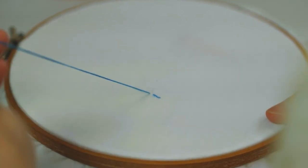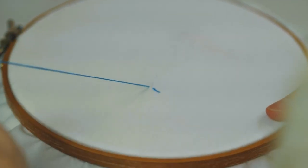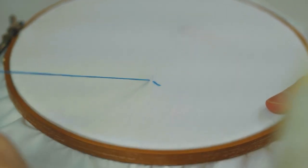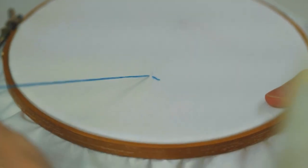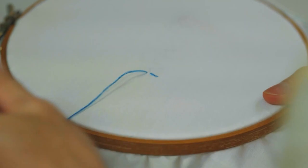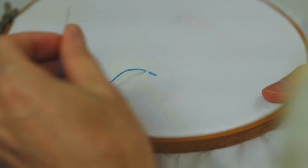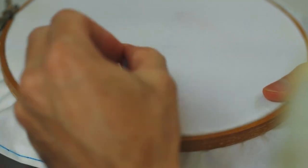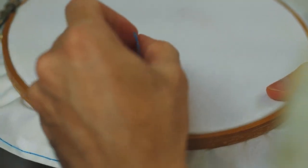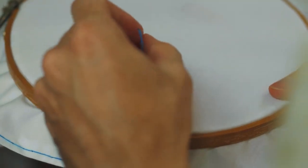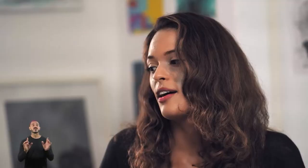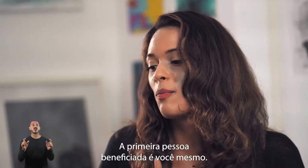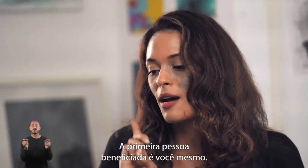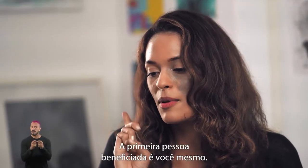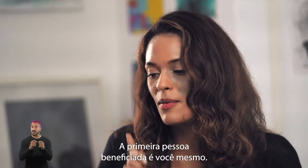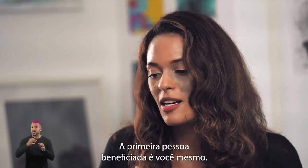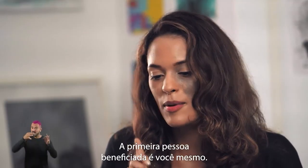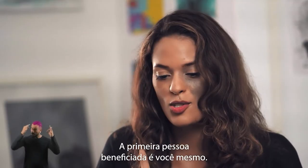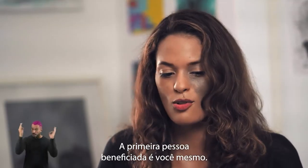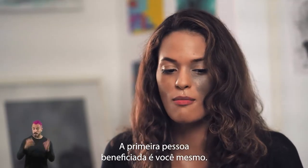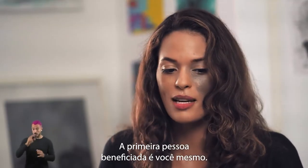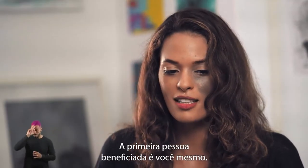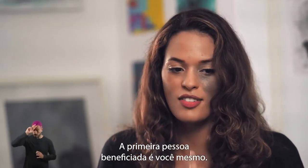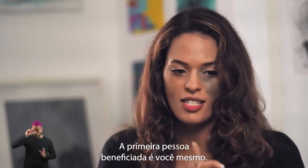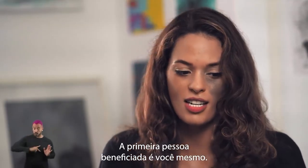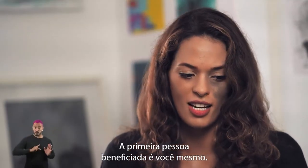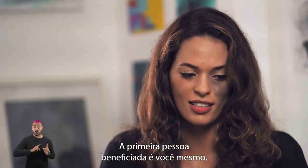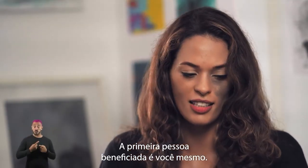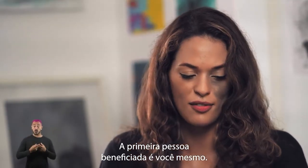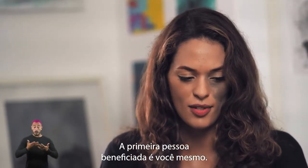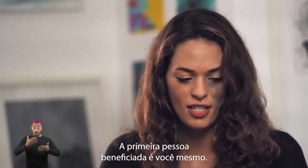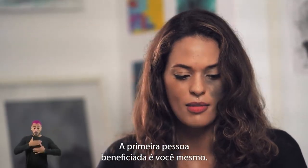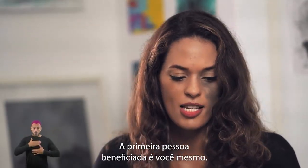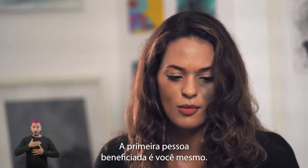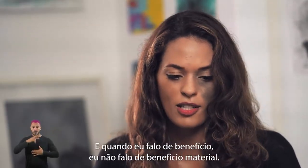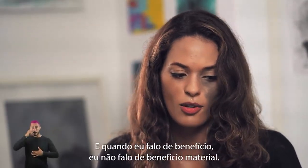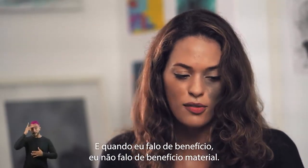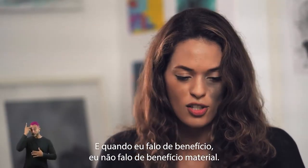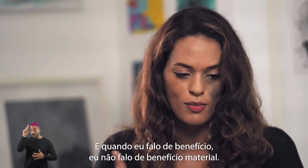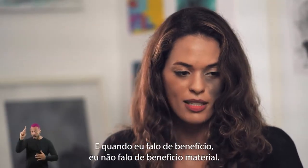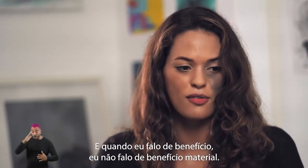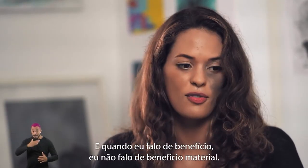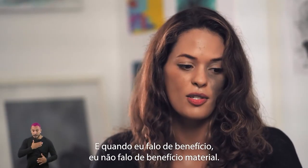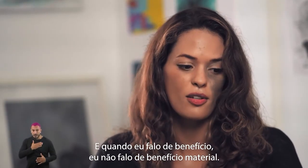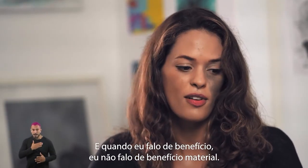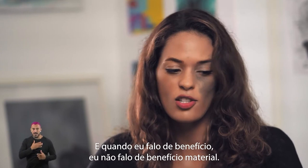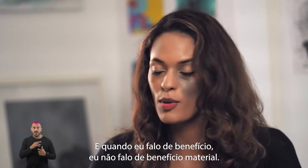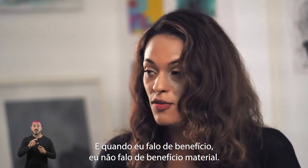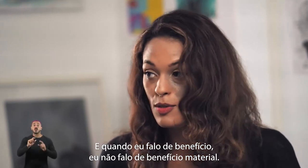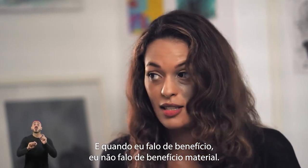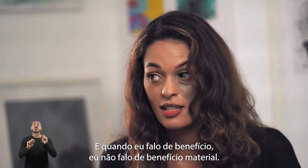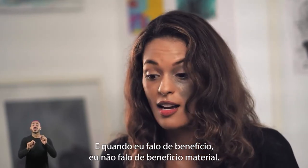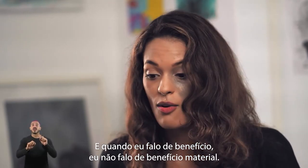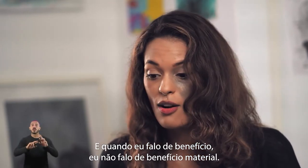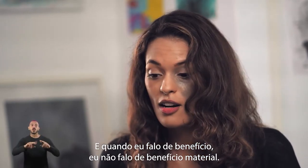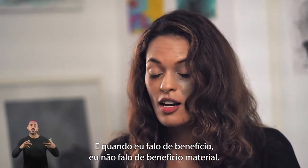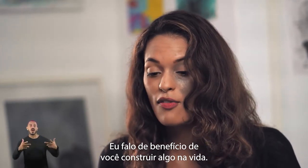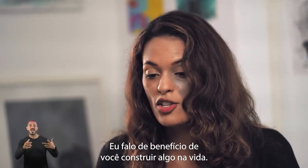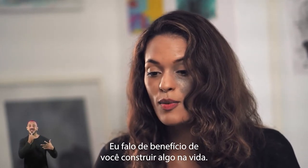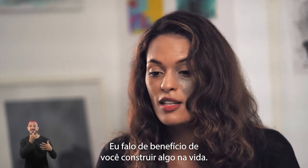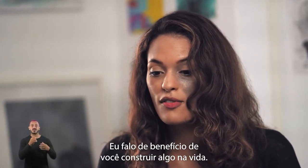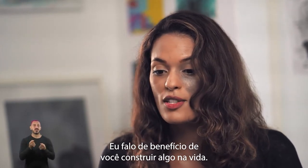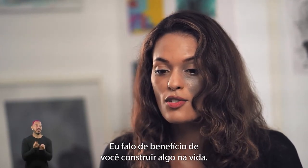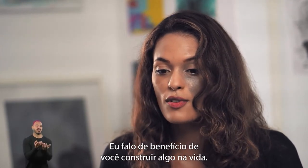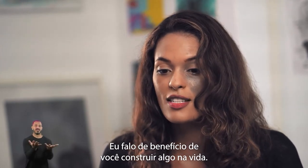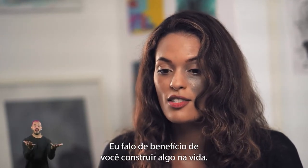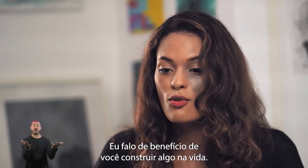jovens artistas capixabas. A primeira pessoa beneficiada é você mesmo. E quando eu falo de benefício, eu não falo de benefício material. Eu